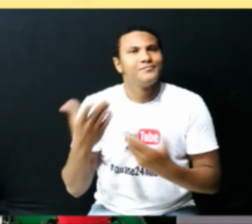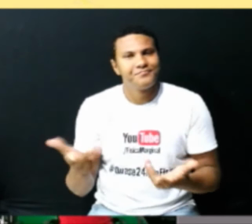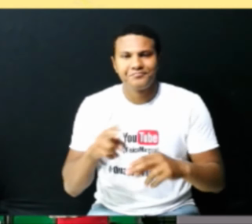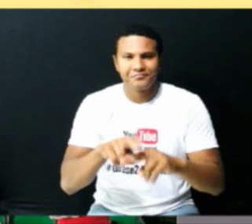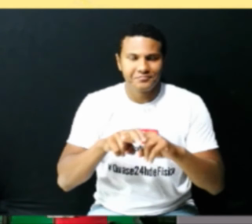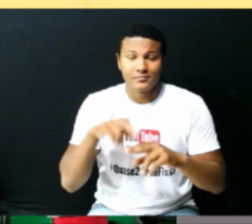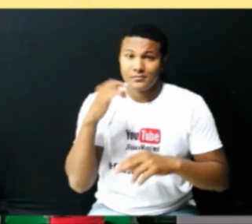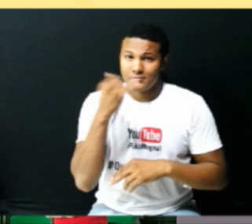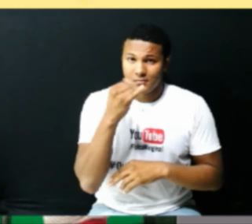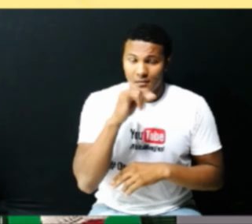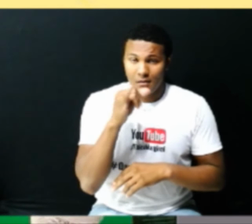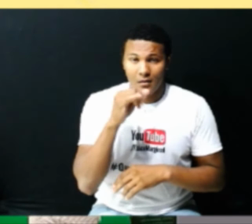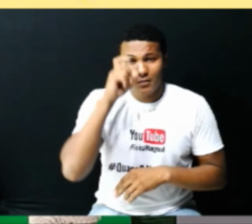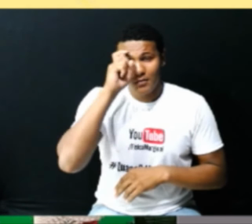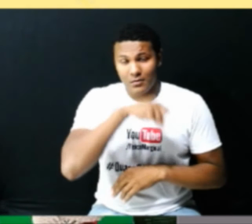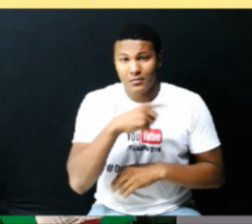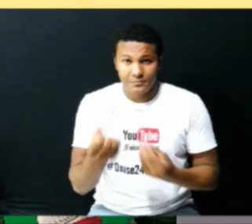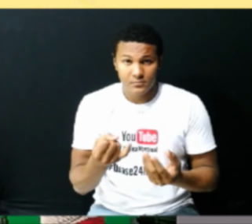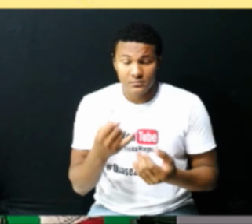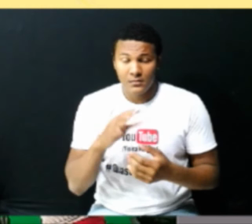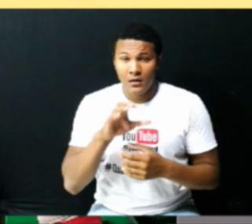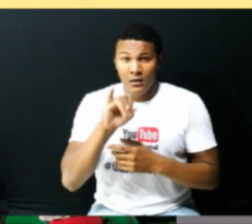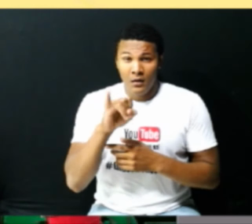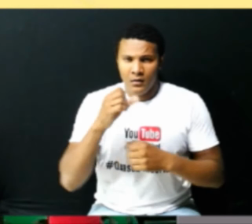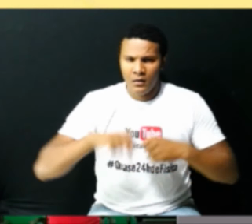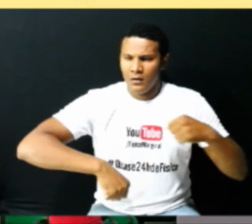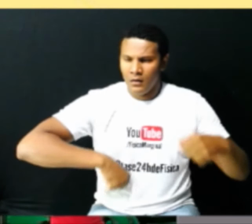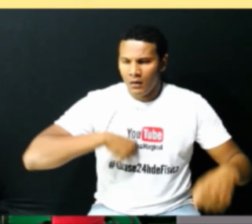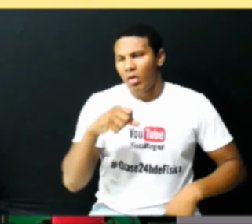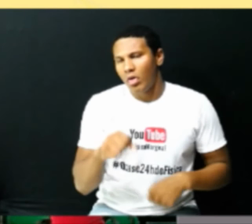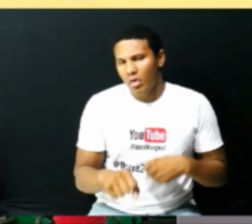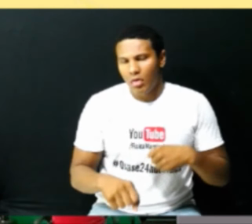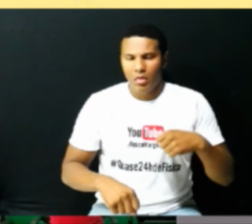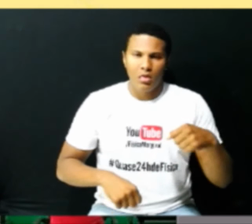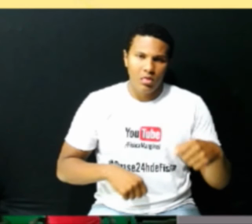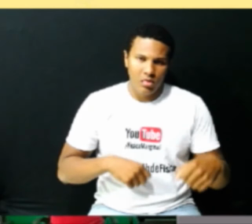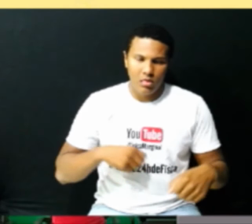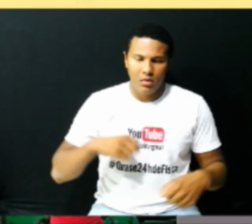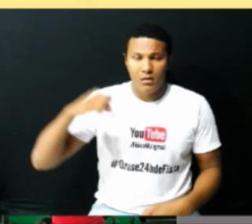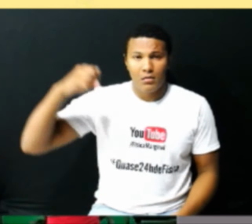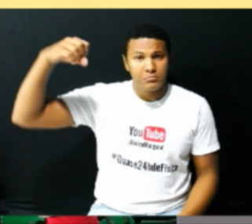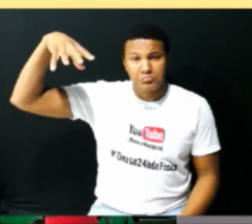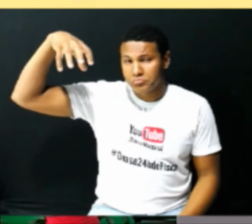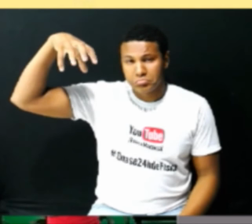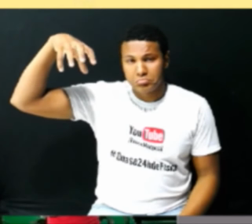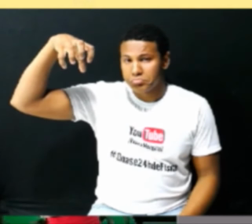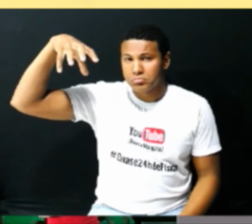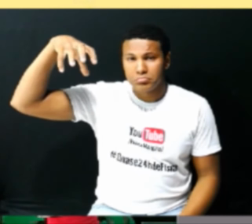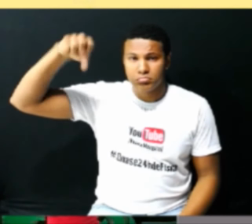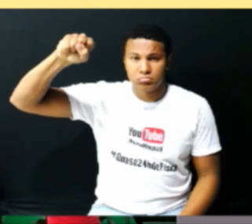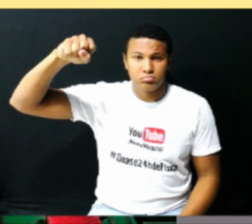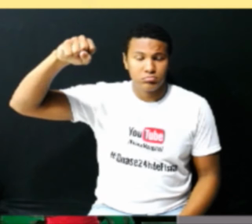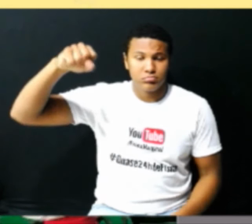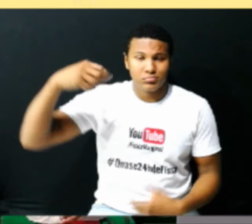você não alimentar ele, vai continuar pedalando cada vez mais fraco e vai parar. Então, a energia que nós utilizamos